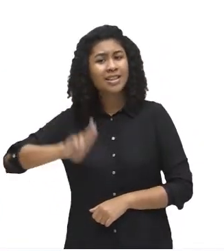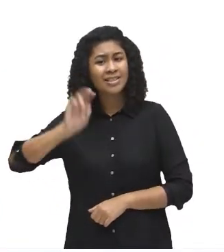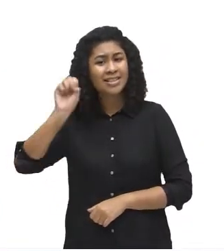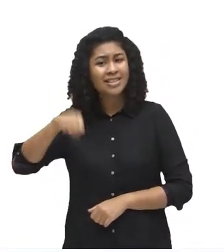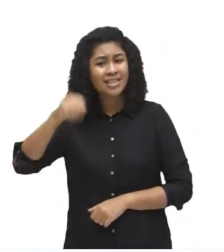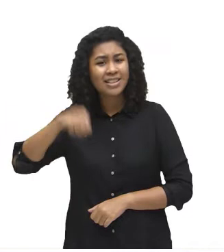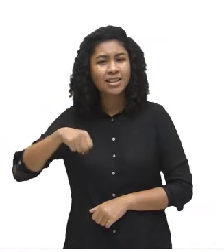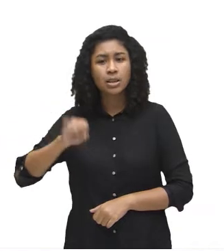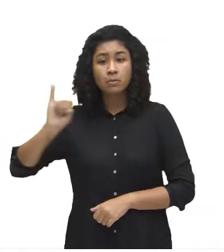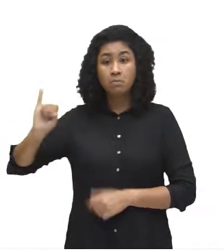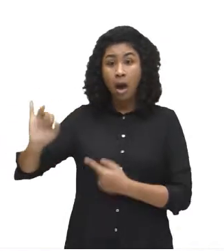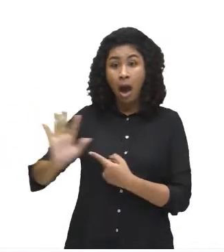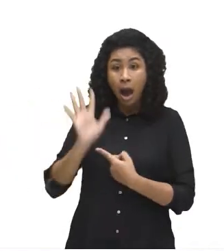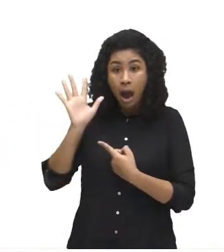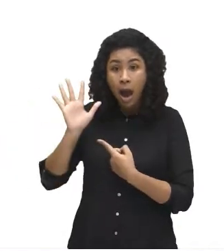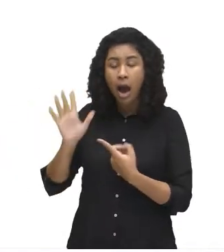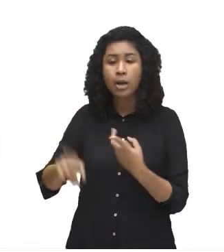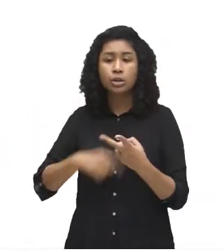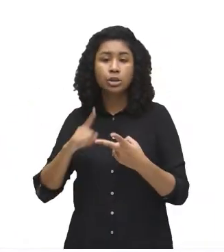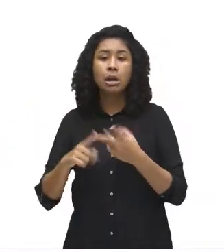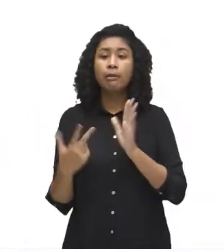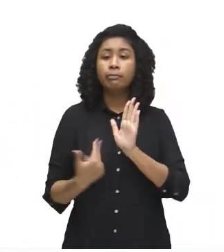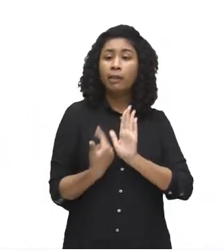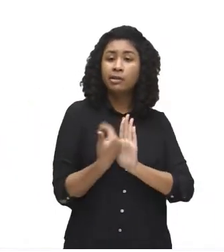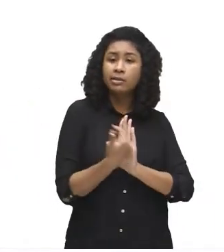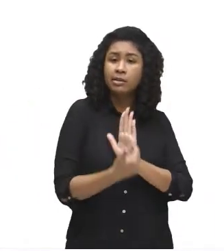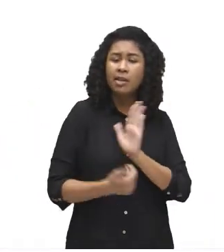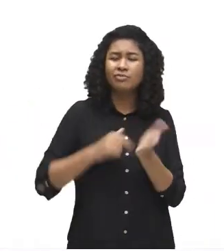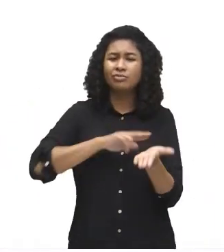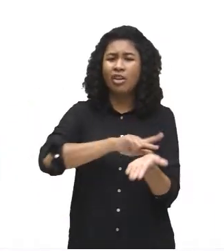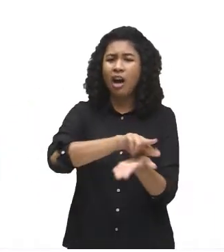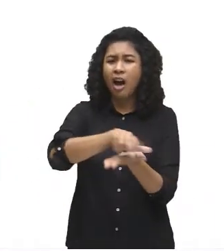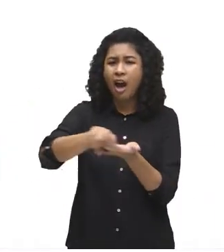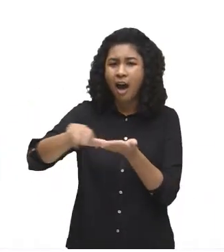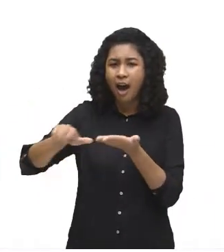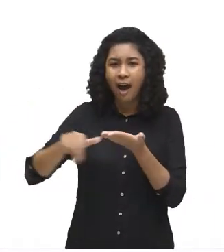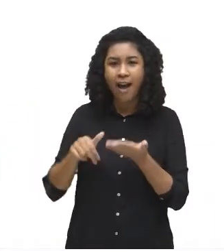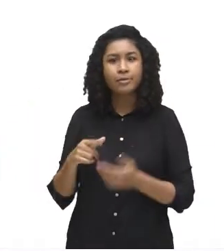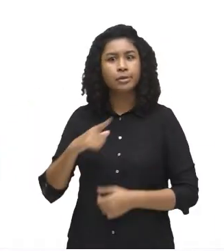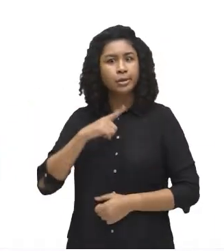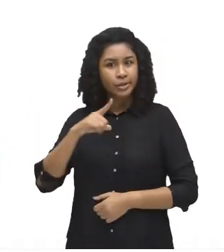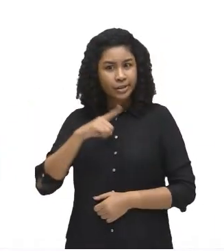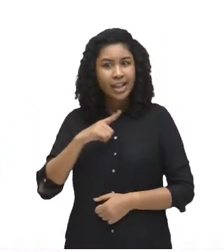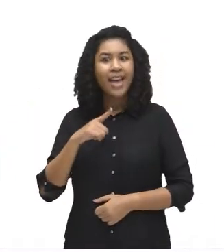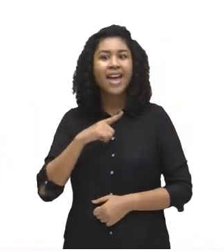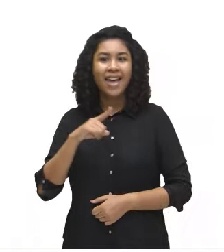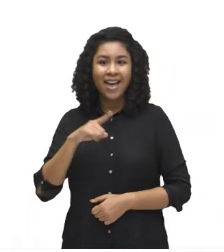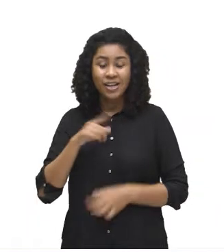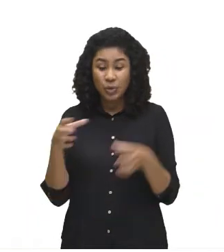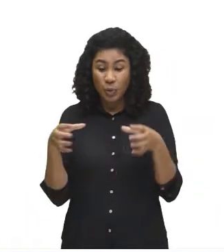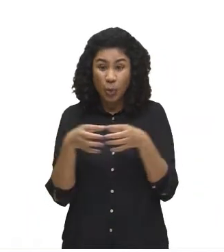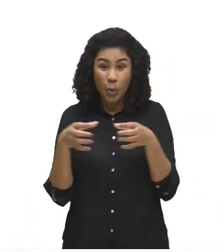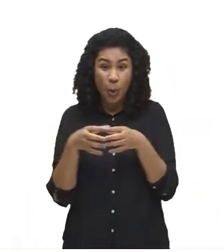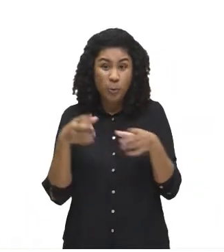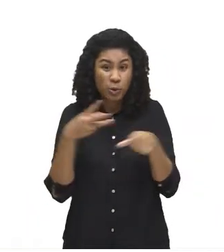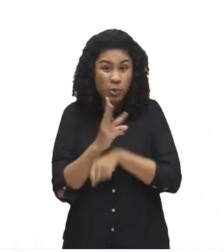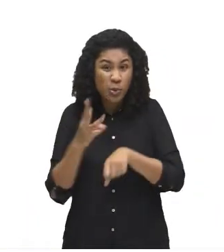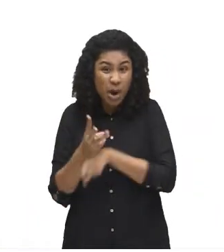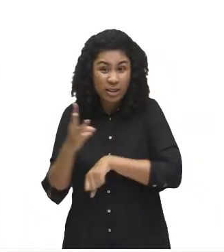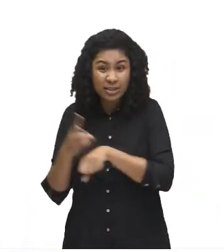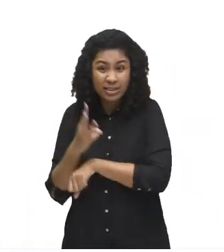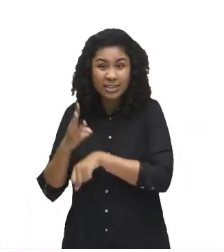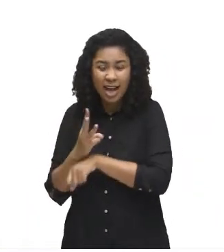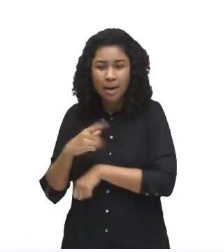utilizando imagens, desenhos, não é isso? Hoje as figurinhas dominaram os grupos. Você faz uso